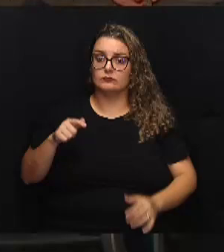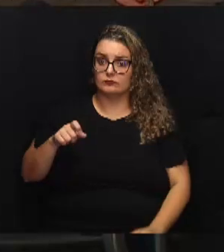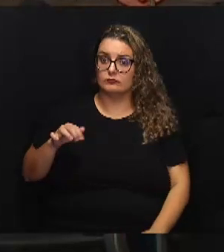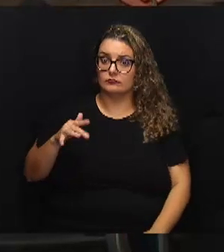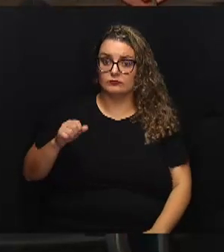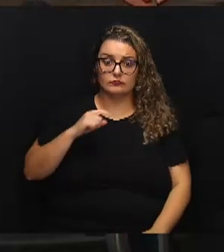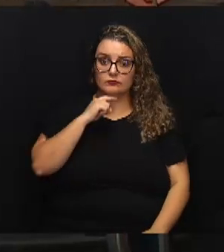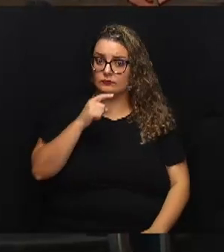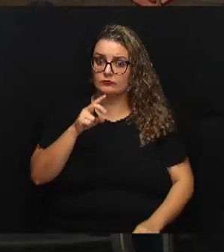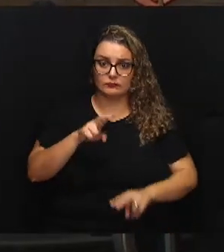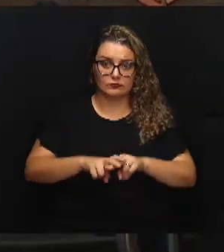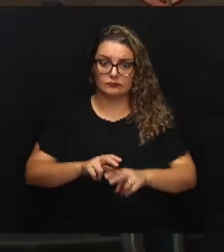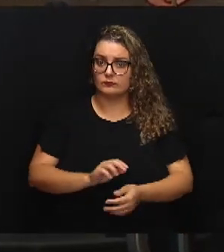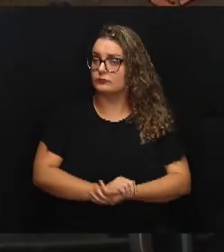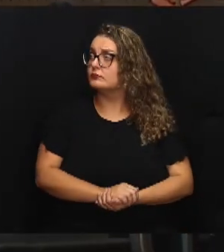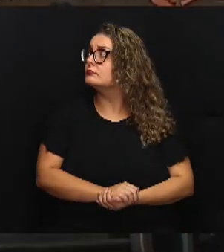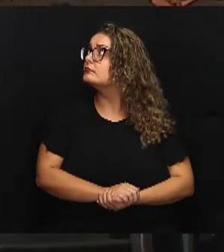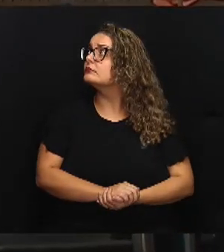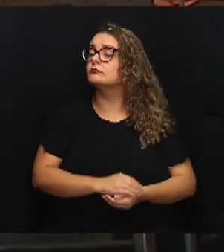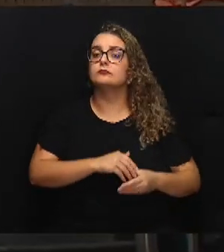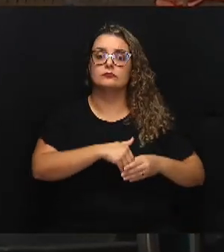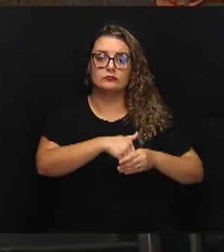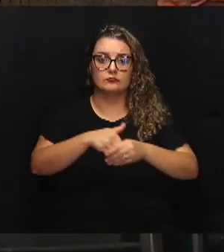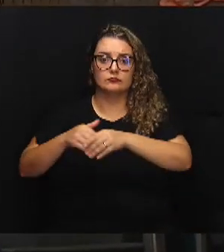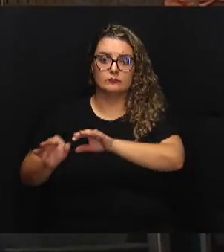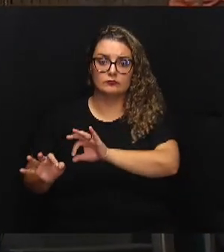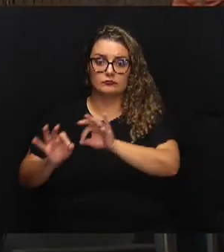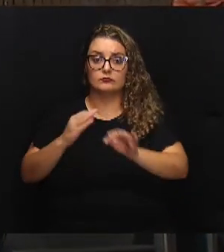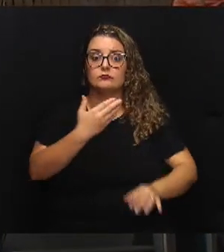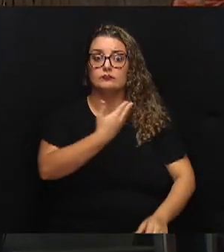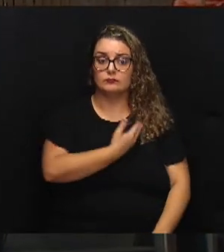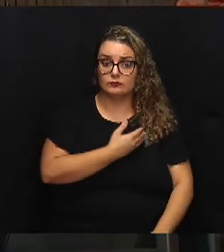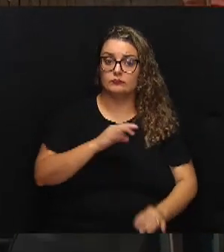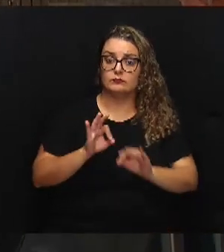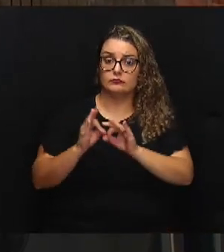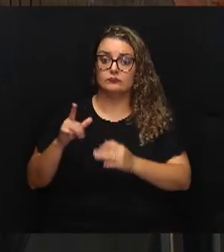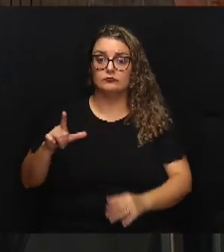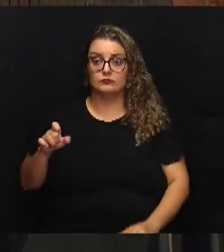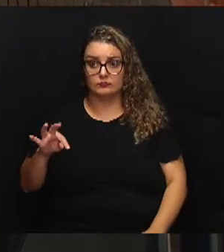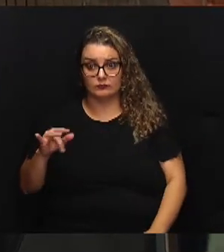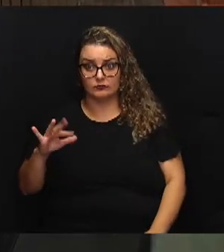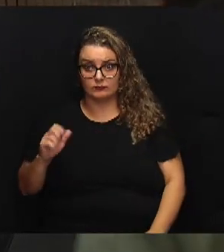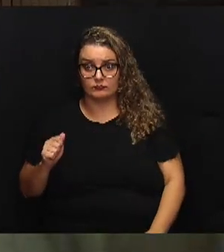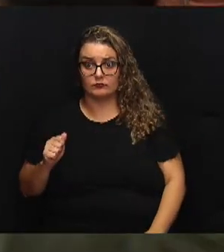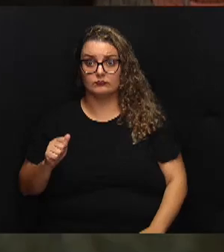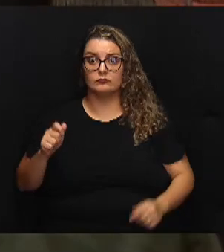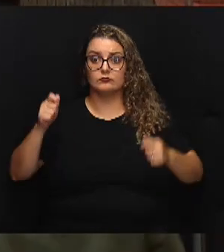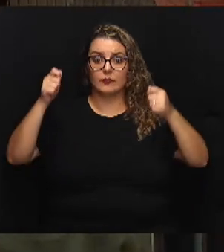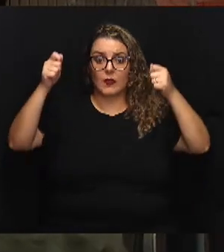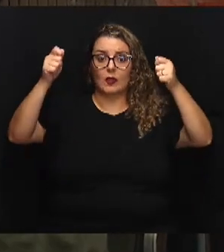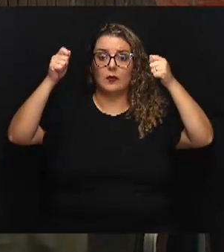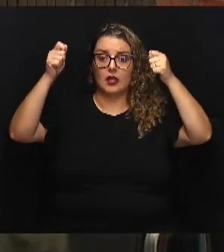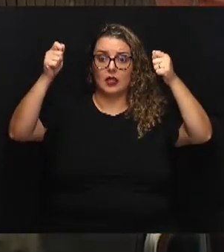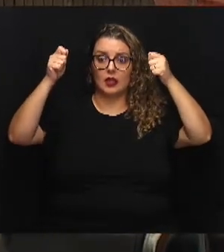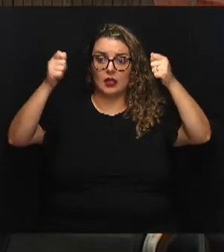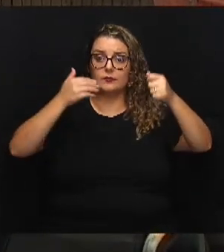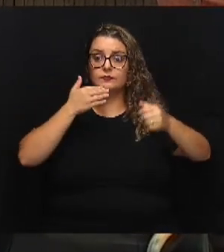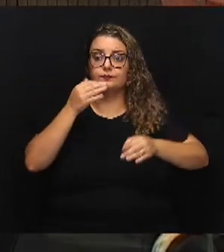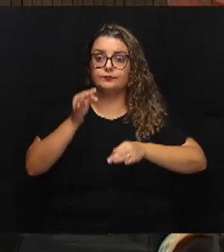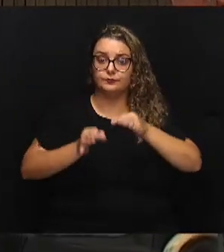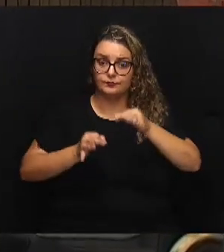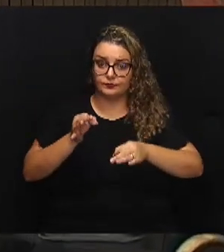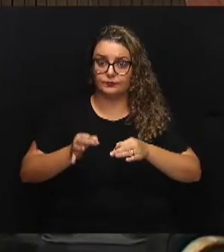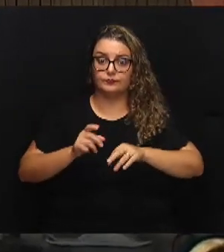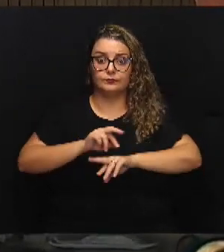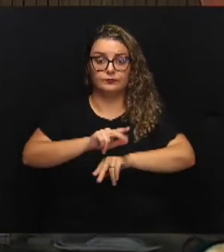momento. A votação foi acompanhada por amigos e familiares de Letícia, que com cartazes pediam justiça.